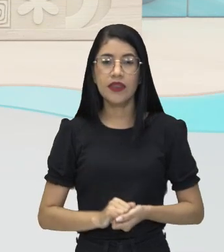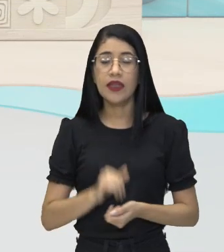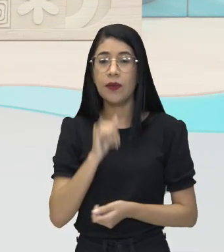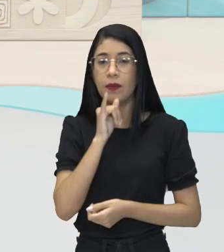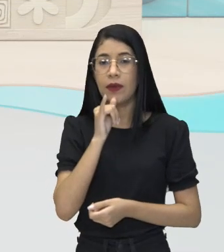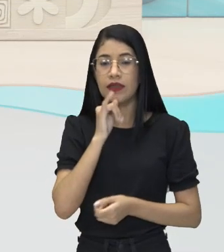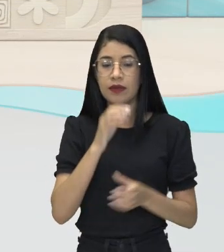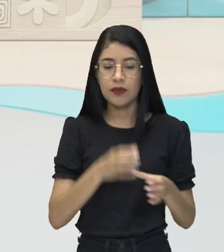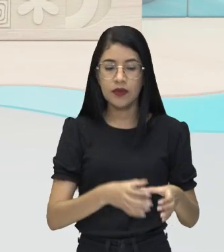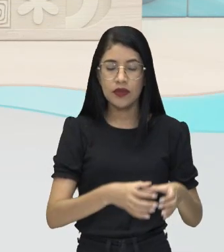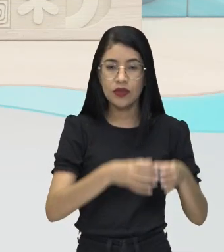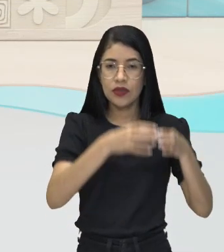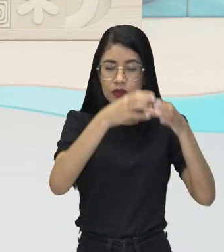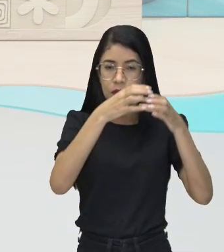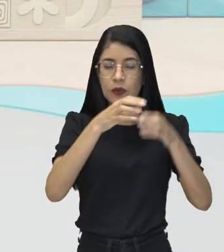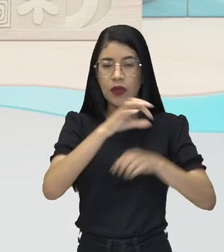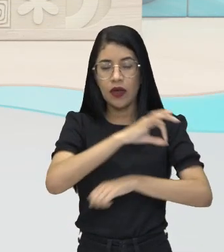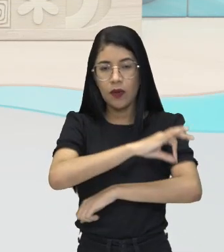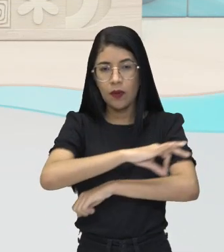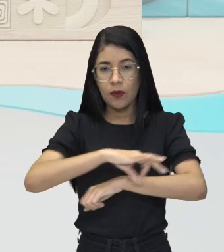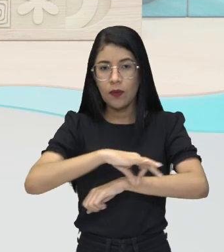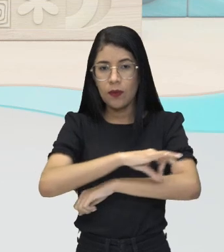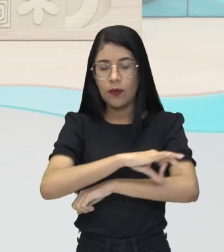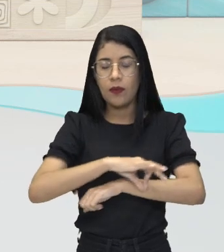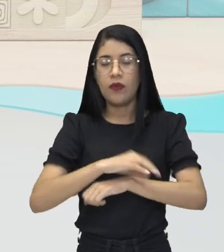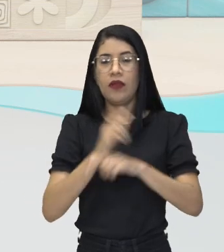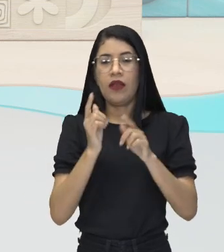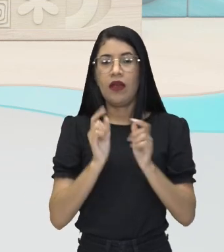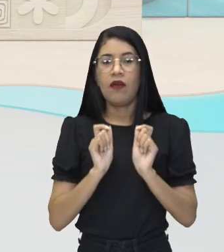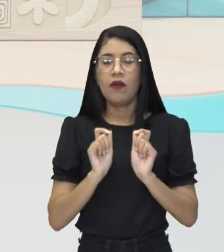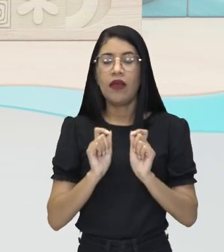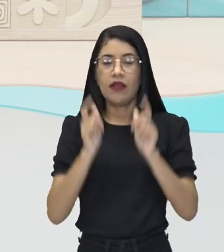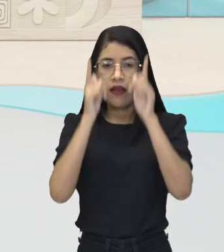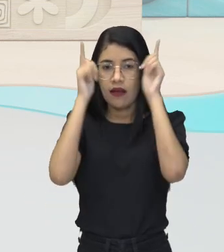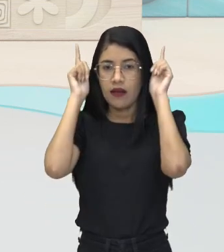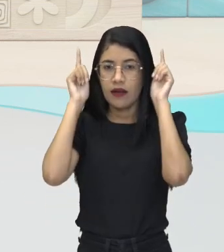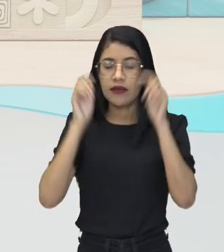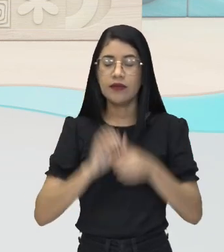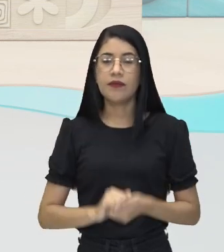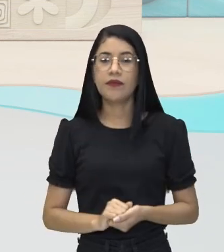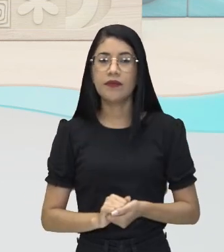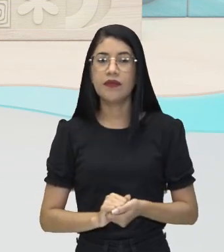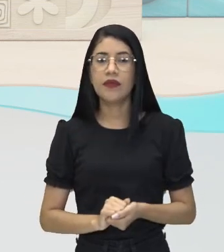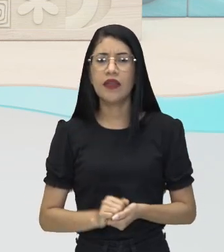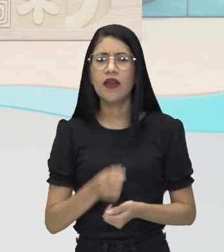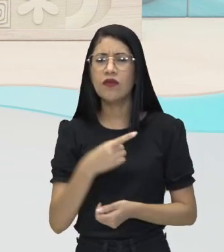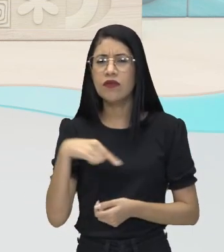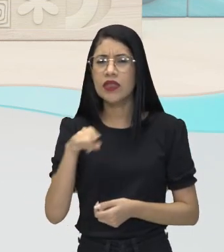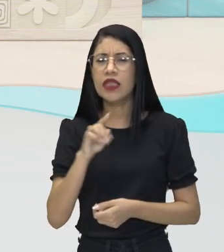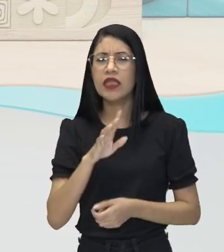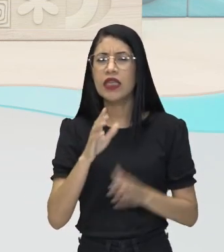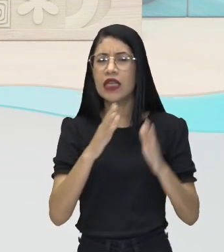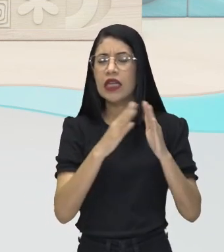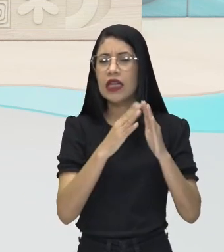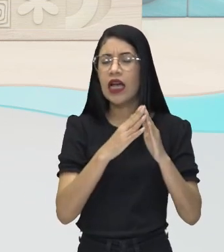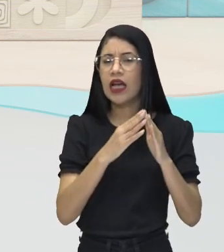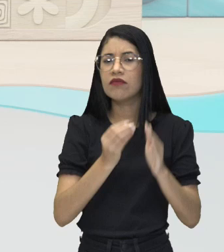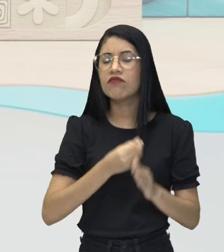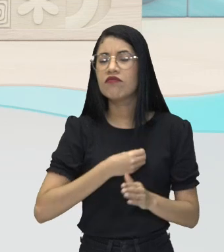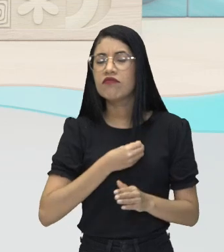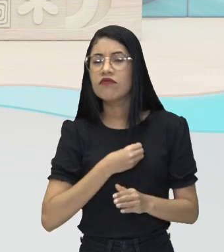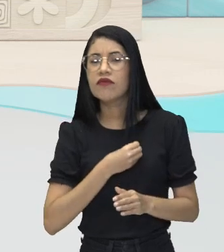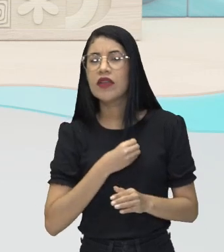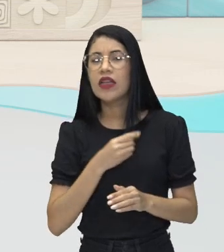dessa arquitetura grega, principalmente esse frontão. Quantas aí na casa de vocês, né, onde vocês